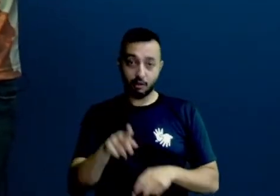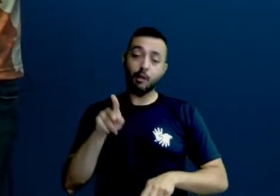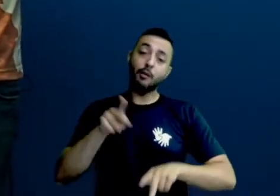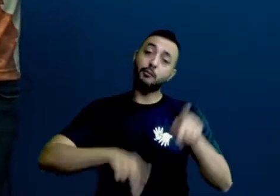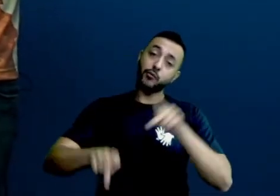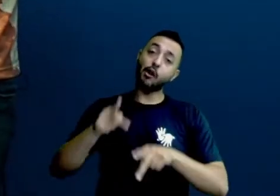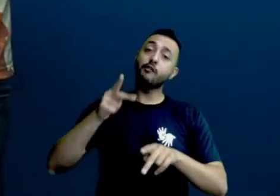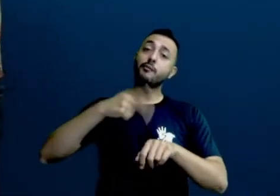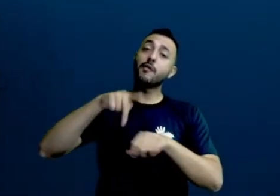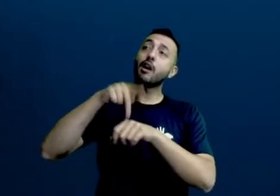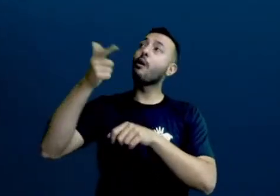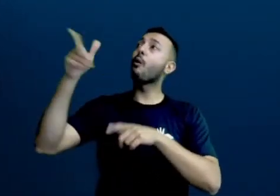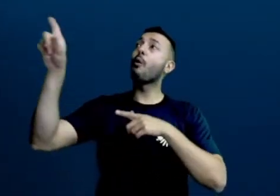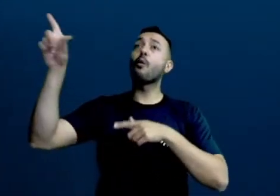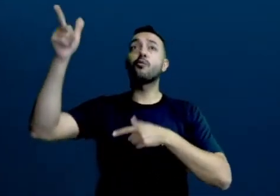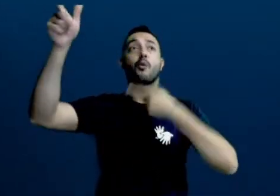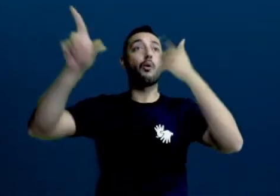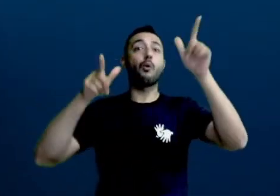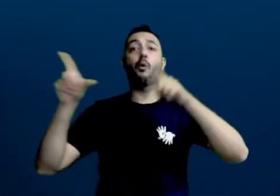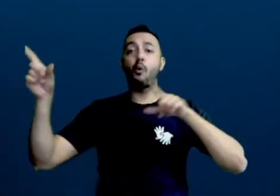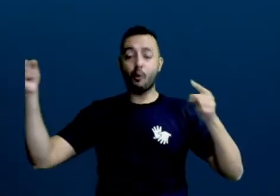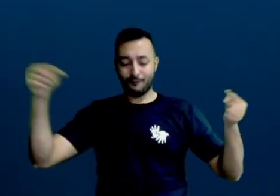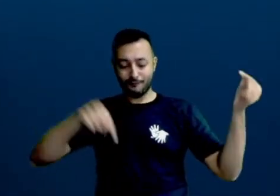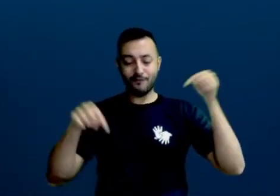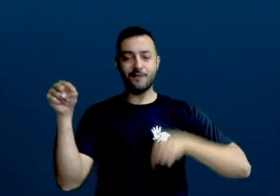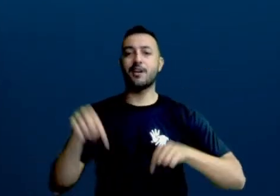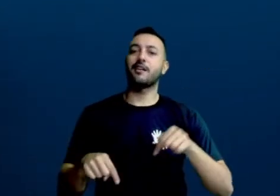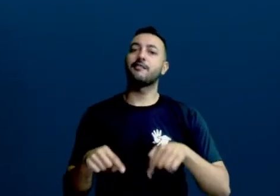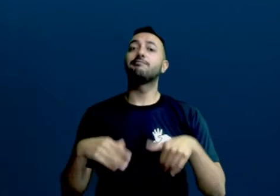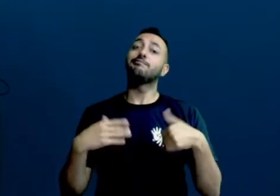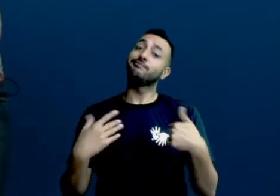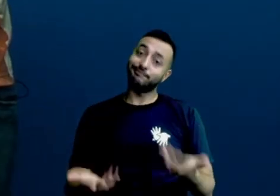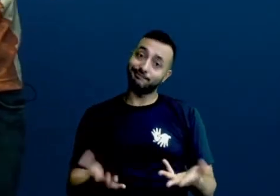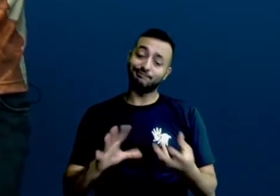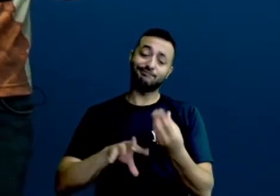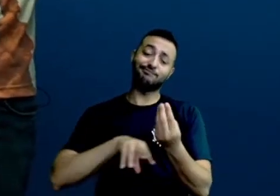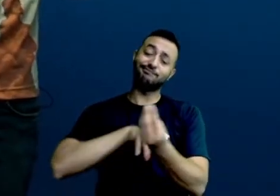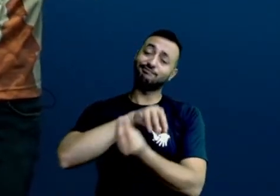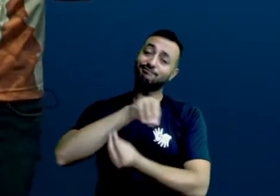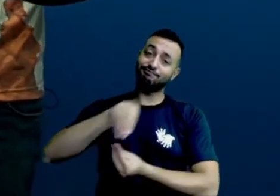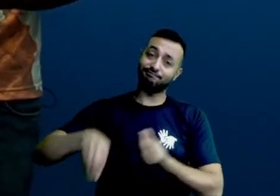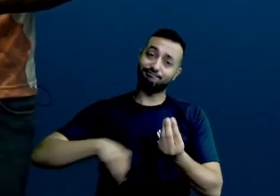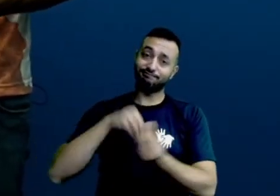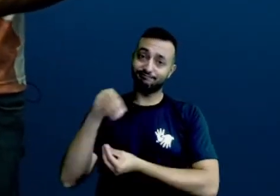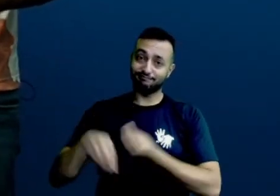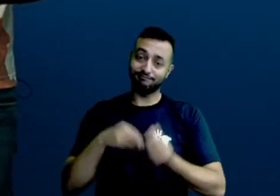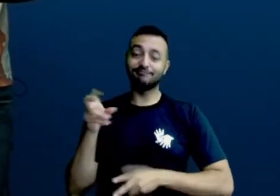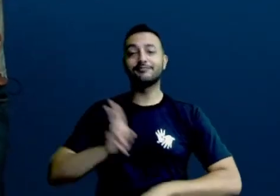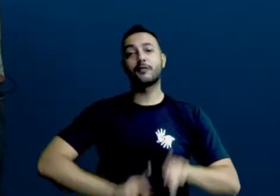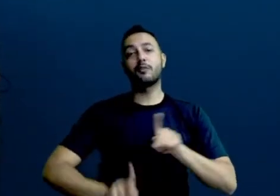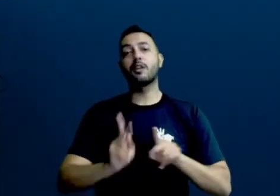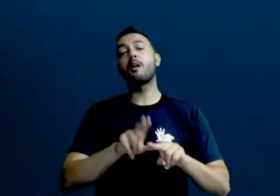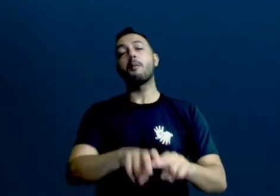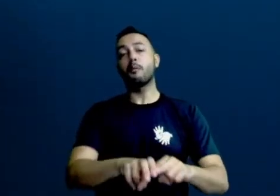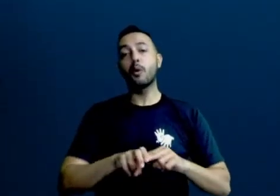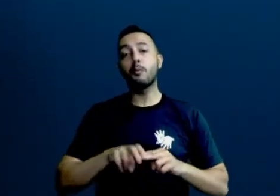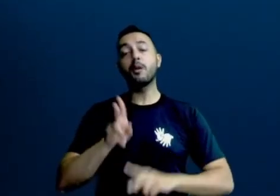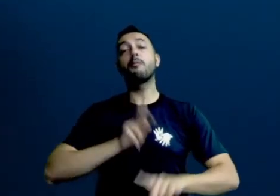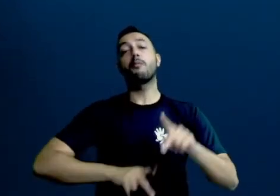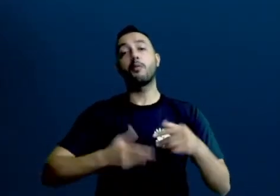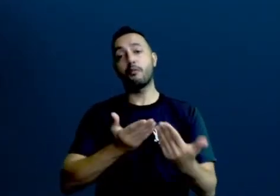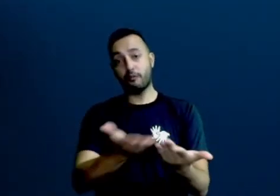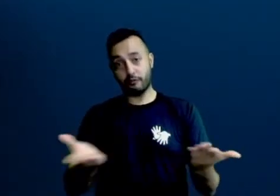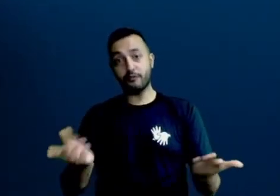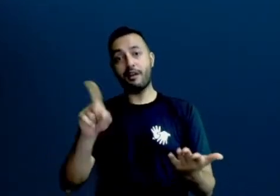de outros países passaram por aqui né isso gerou uma grande miscigenação entre o nosso corpo tanto nosso